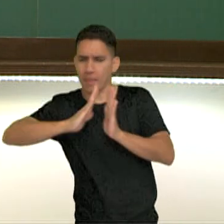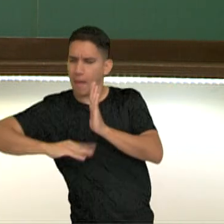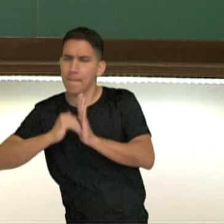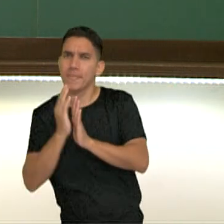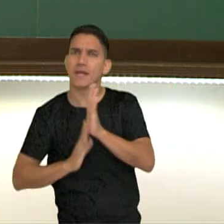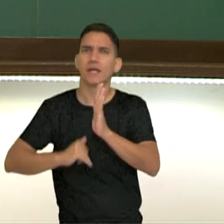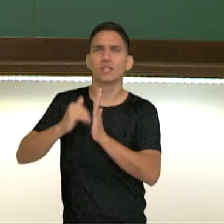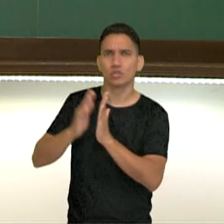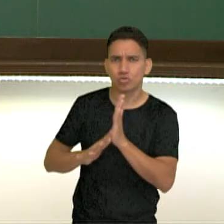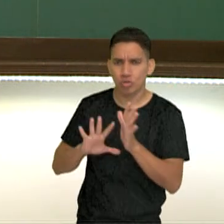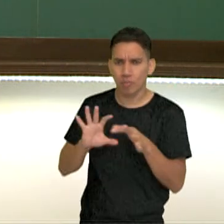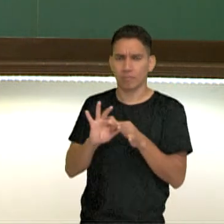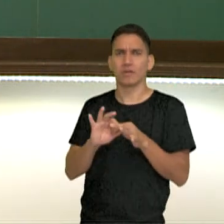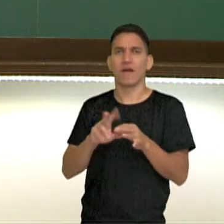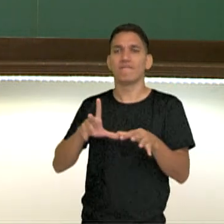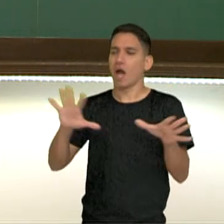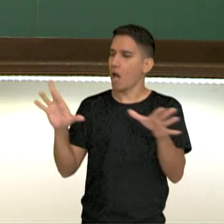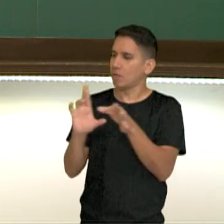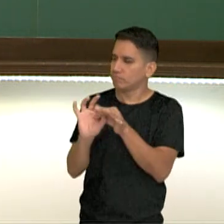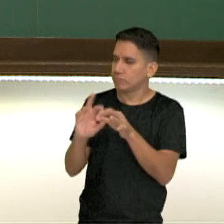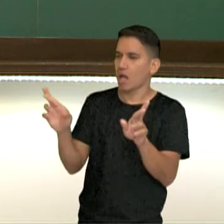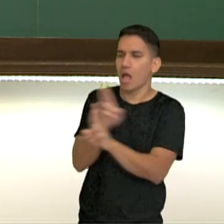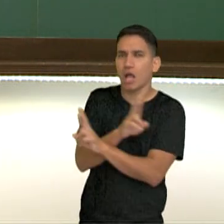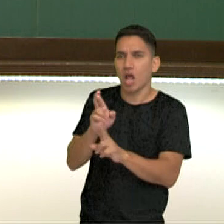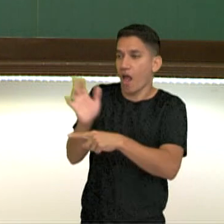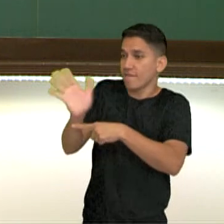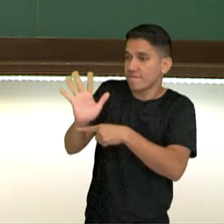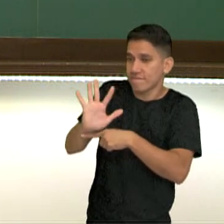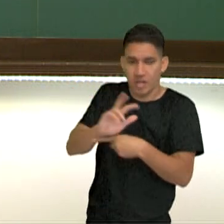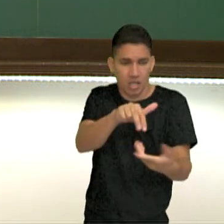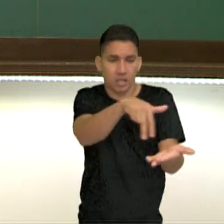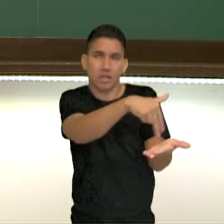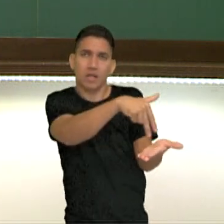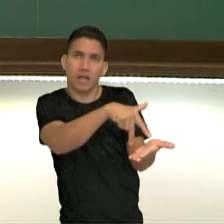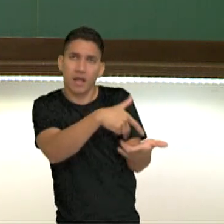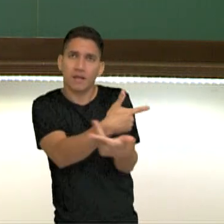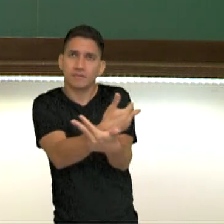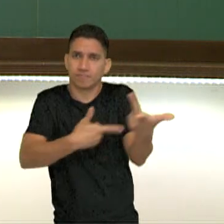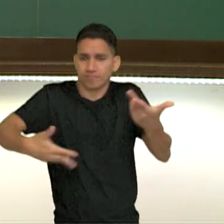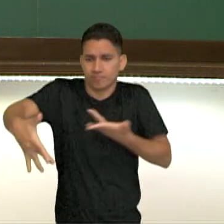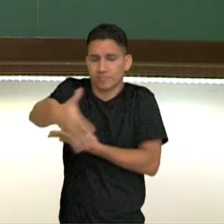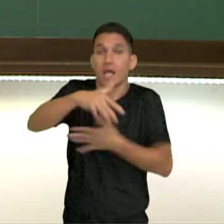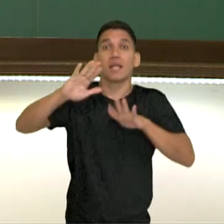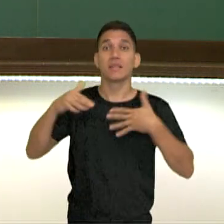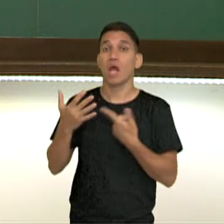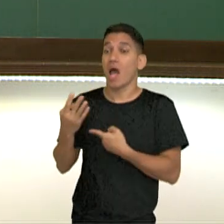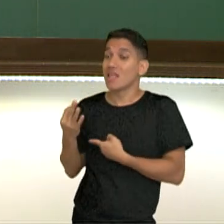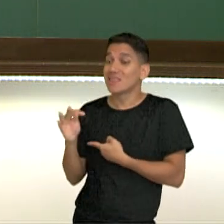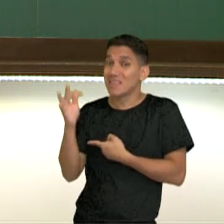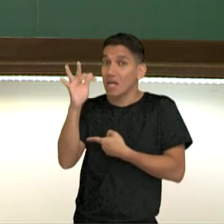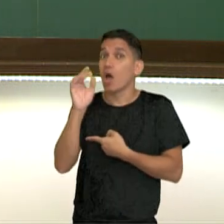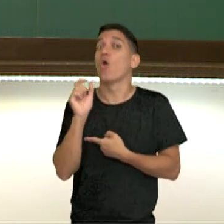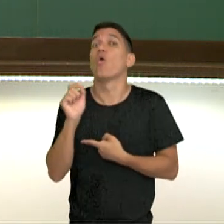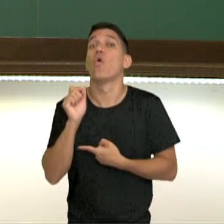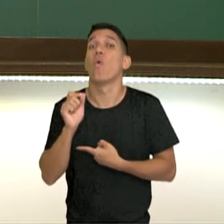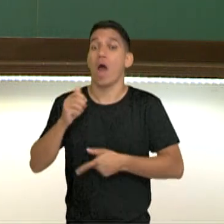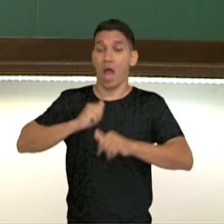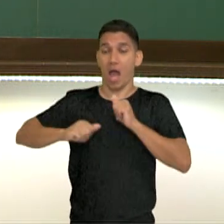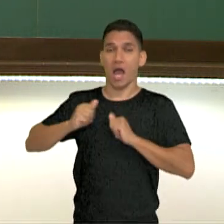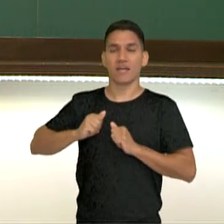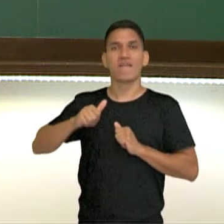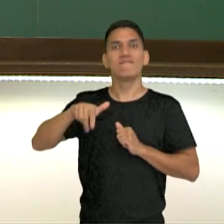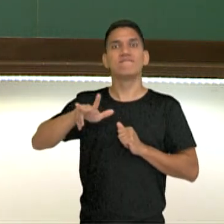vai relacionar o vídeo com a performance e a tecnologia o artista vai cada vez mais se apropriando